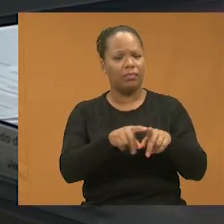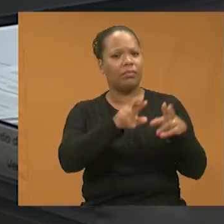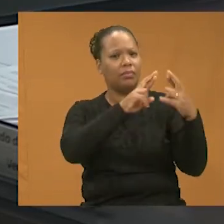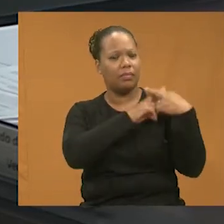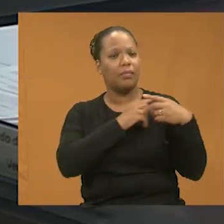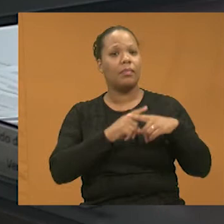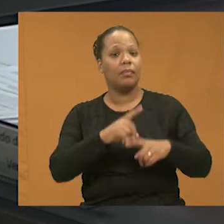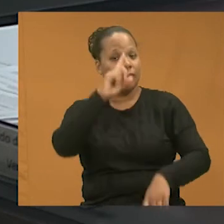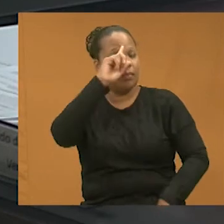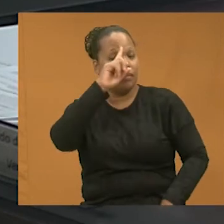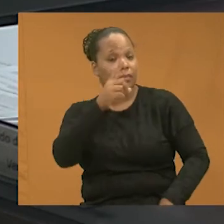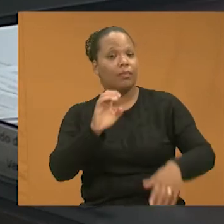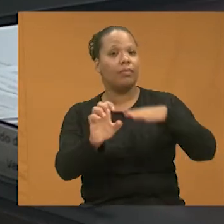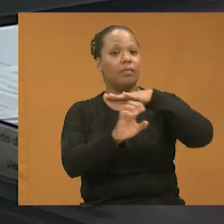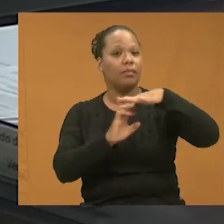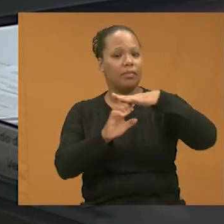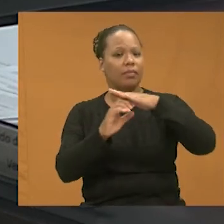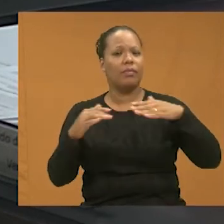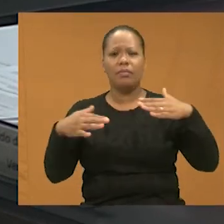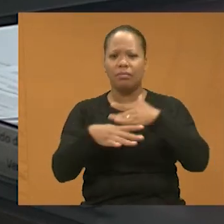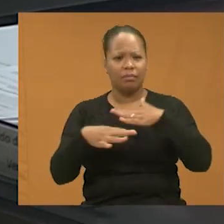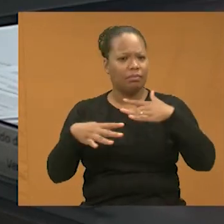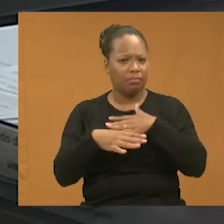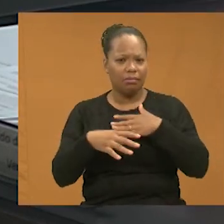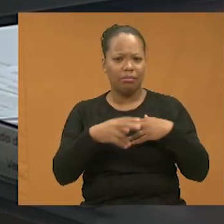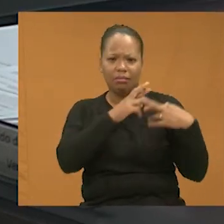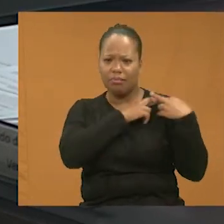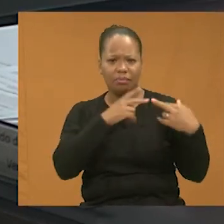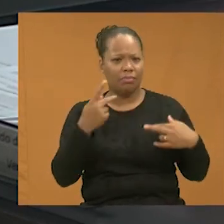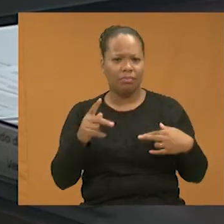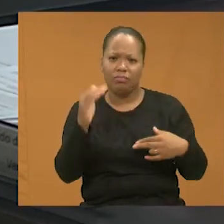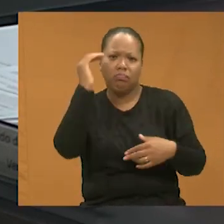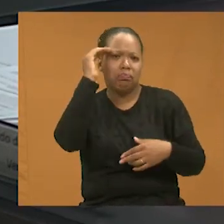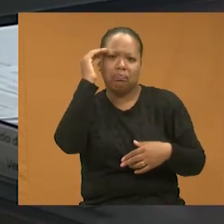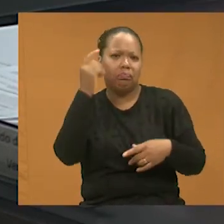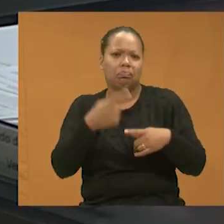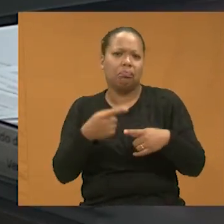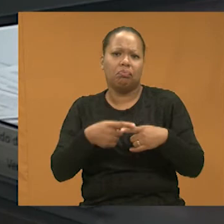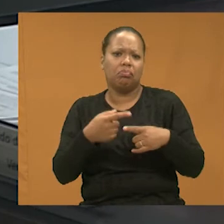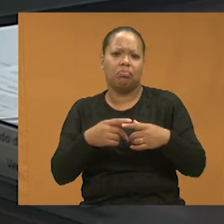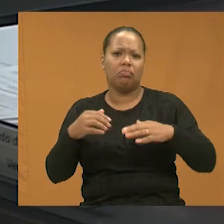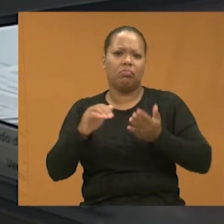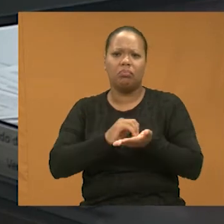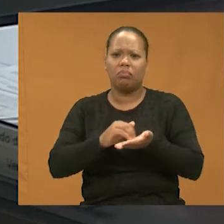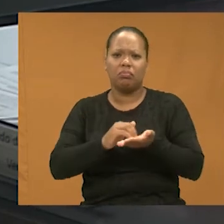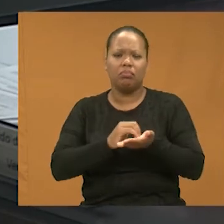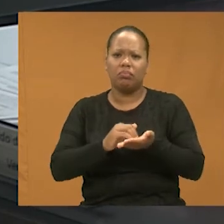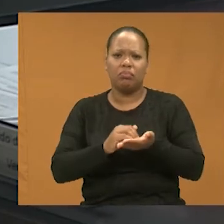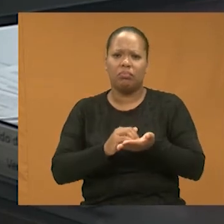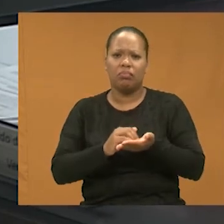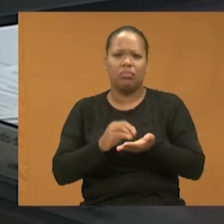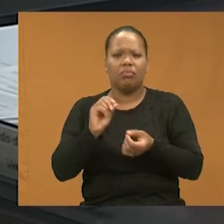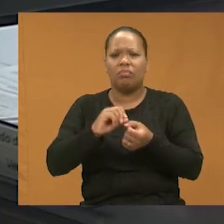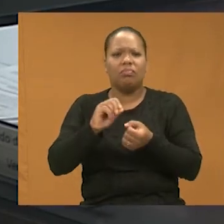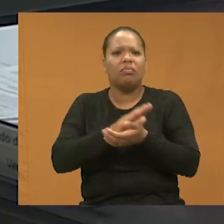quem manda na empresa é a mobilidade urbana. Então, não estou entendendo por que que o secretário de mobilidade urbana não se mexe